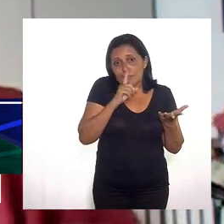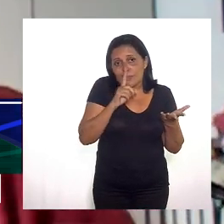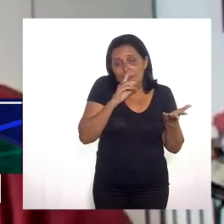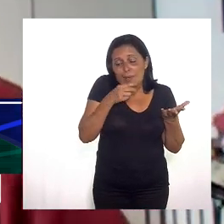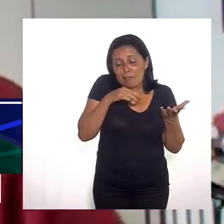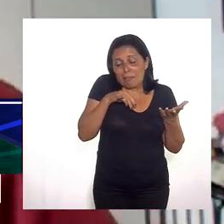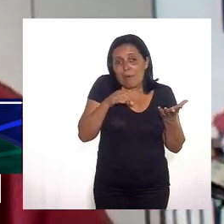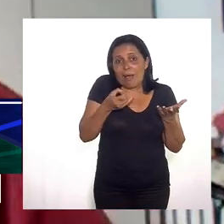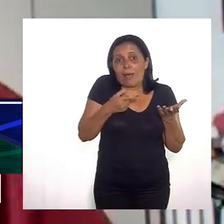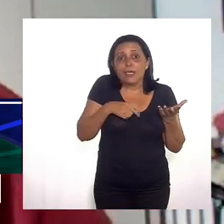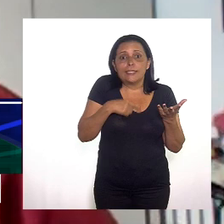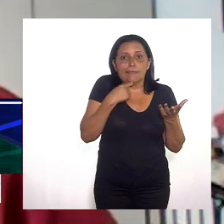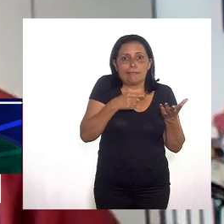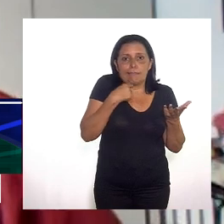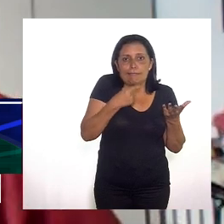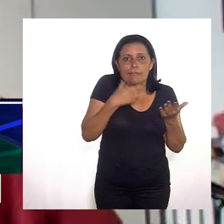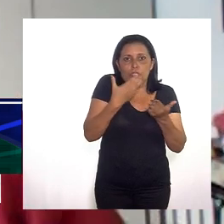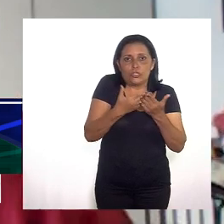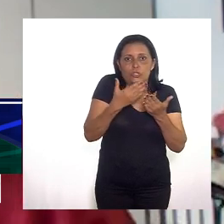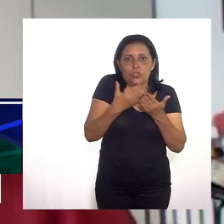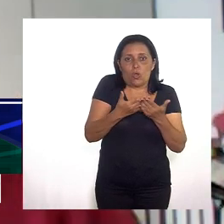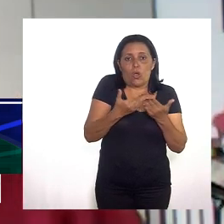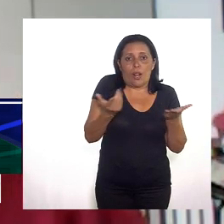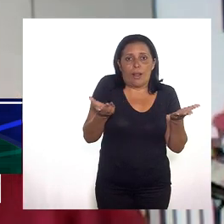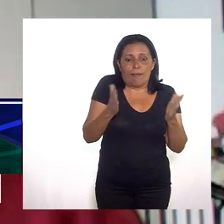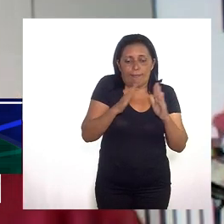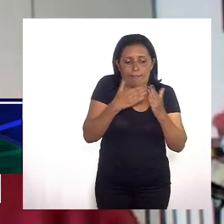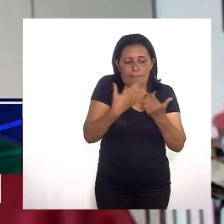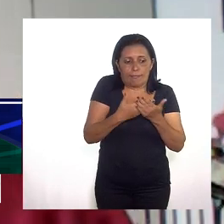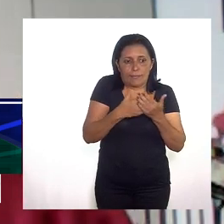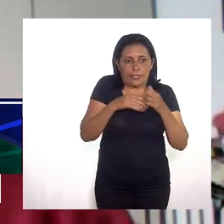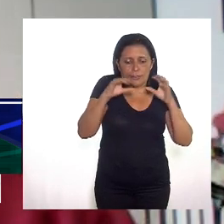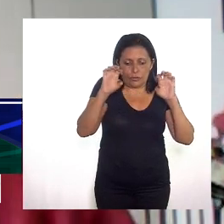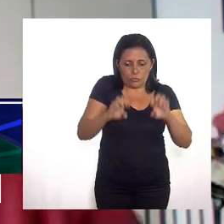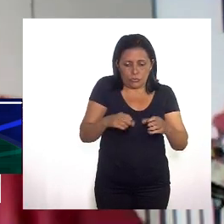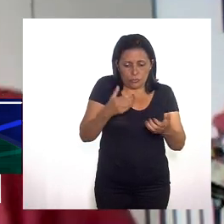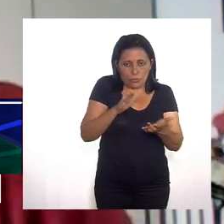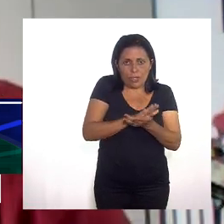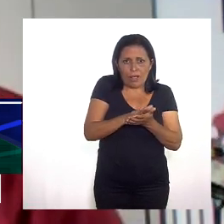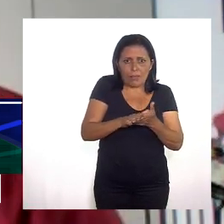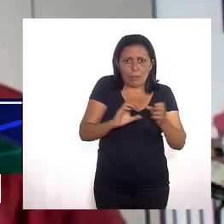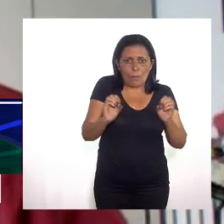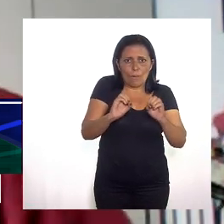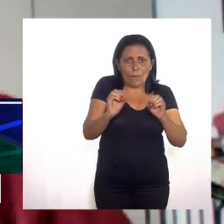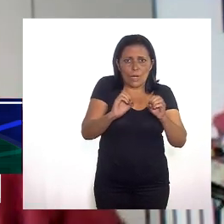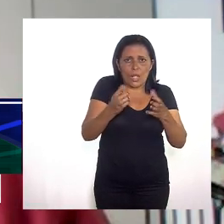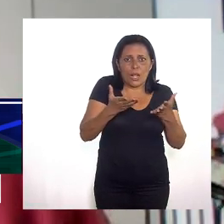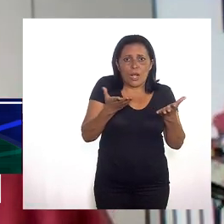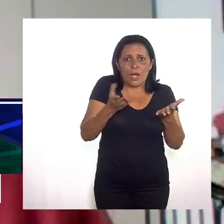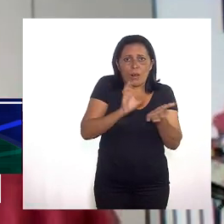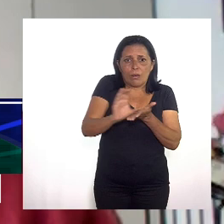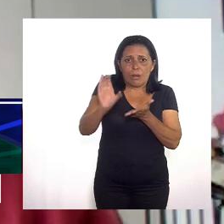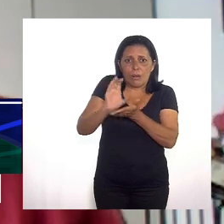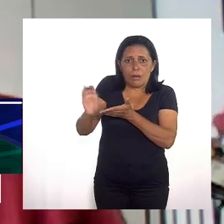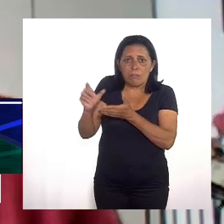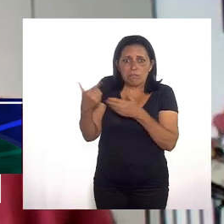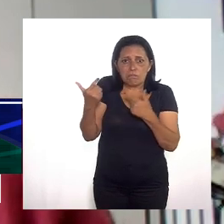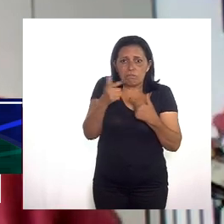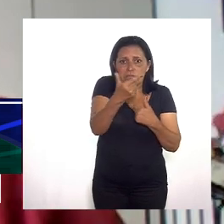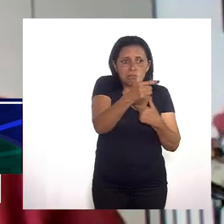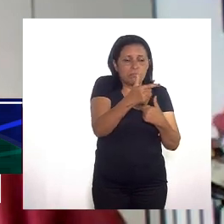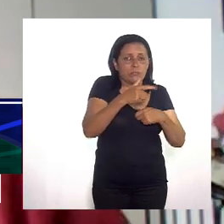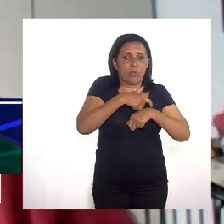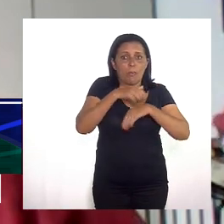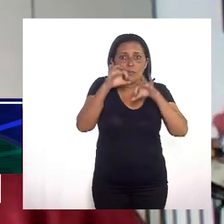escolas não conseguissem se estruturar para atender essa população mais vulnerável, porque não houve investimento no momento adequado, porque